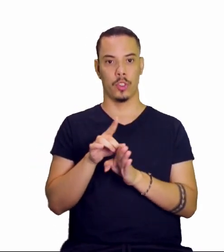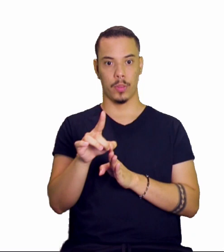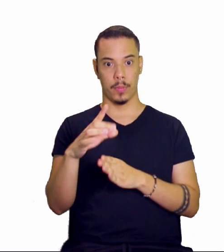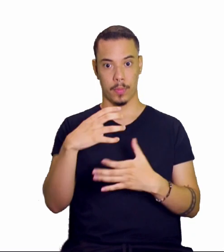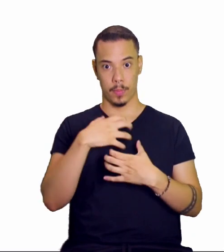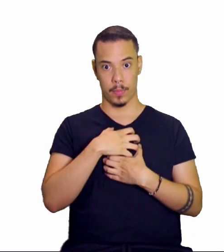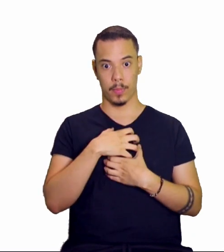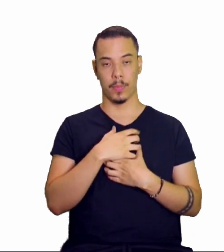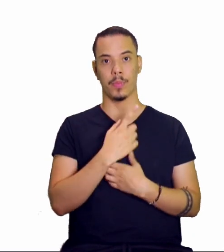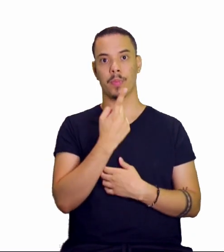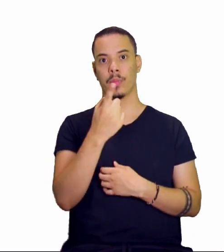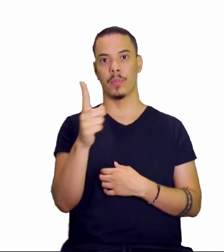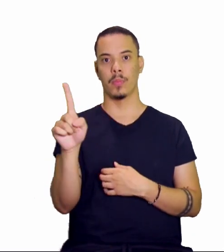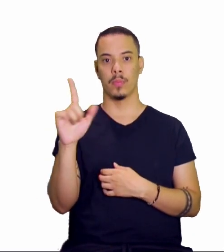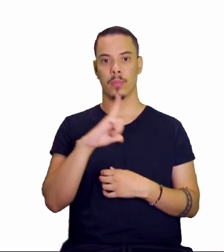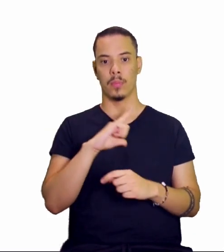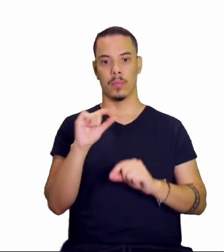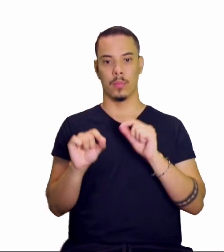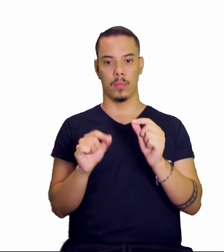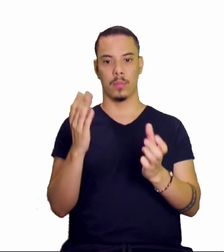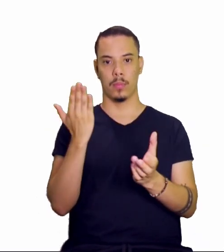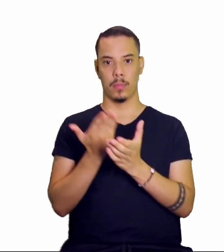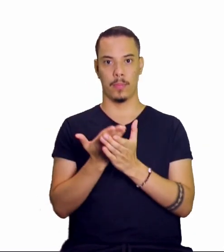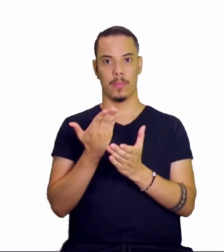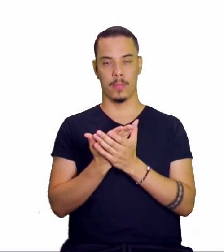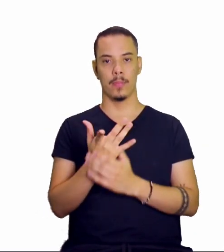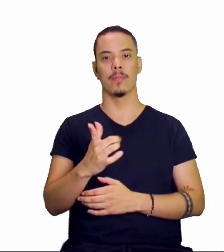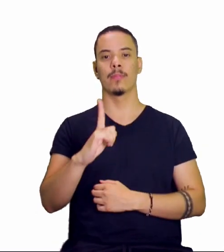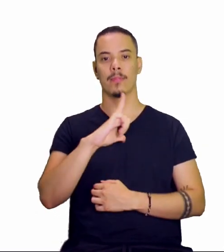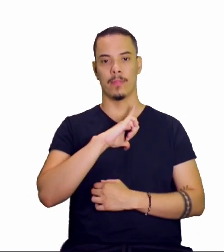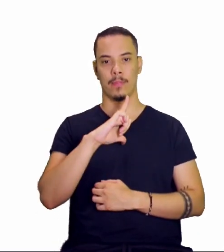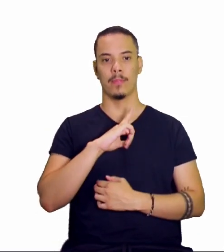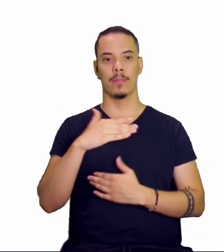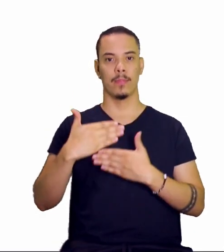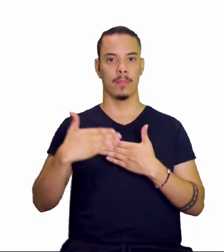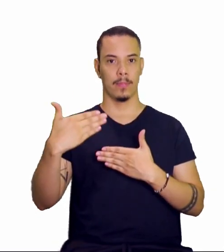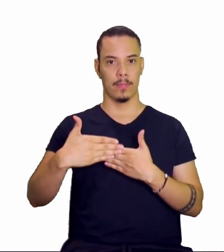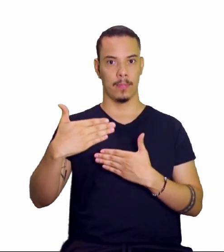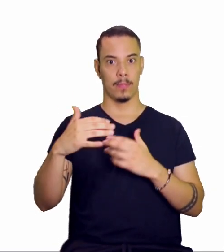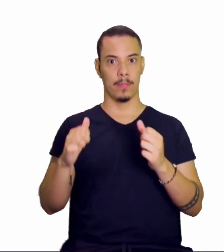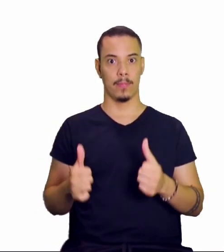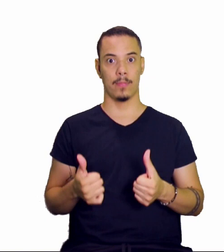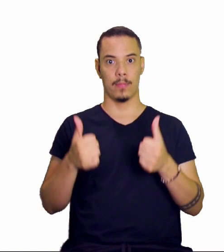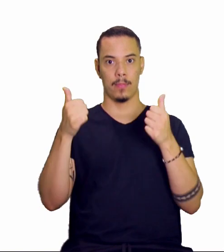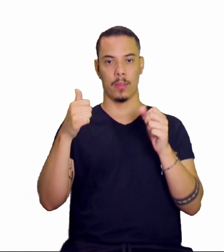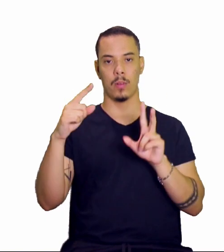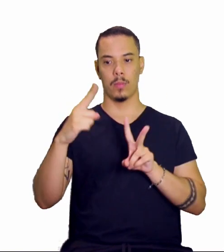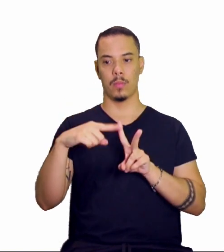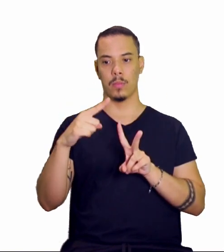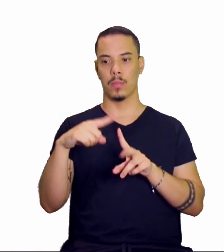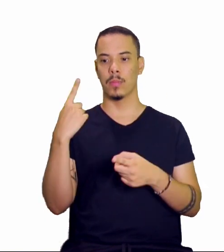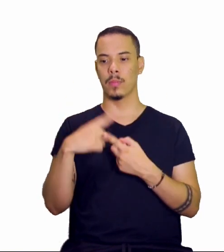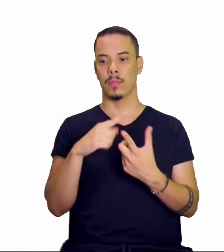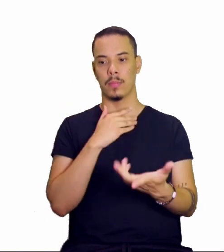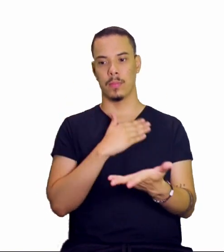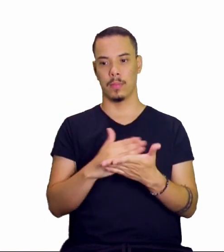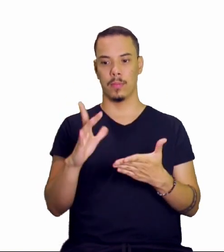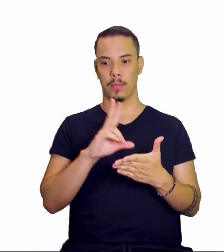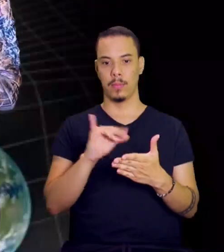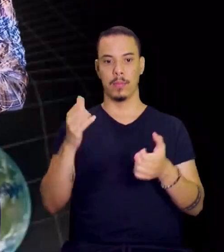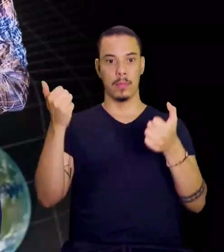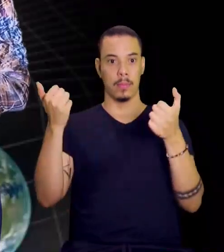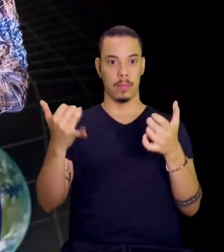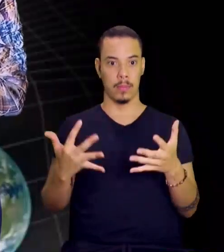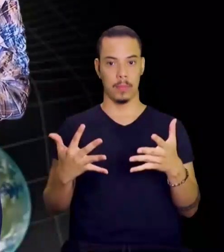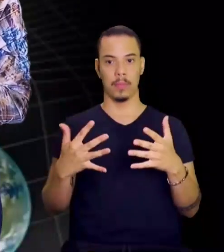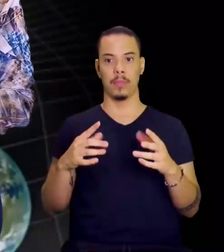último, professor, o que nós as aulas ali? Que nós teremos as aulas que veremos melhor os vetores. Okay. Porque no início vamos trabalhar com